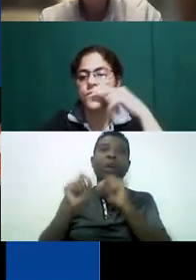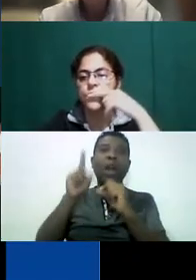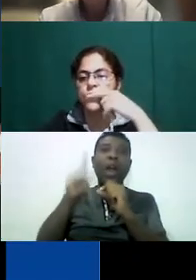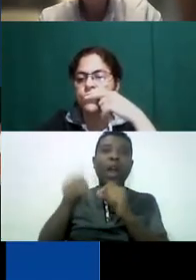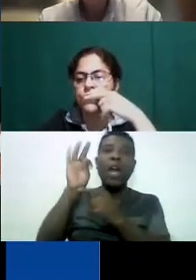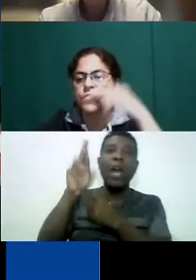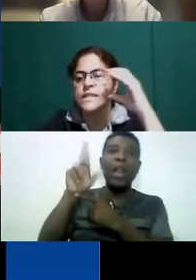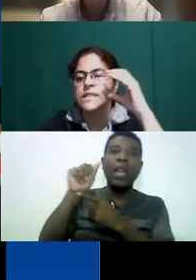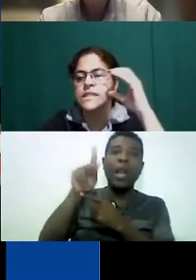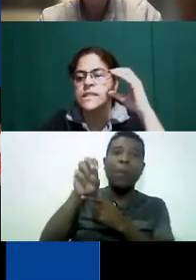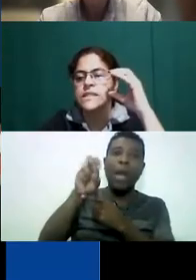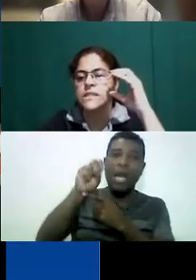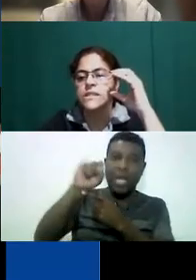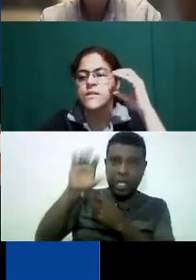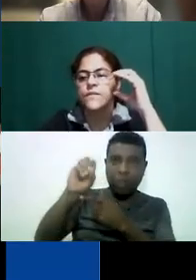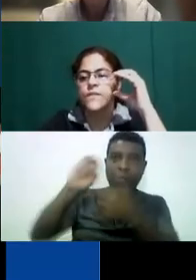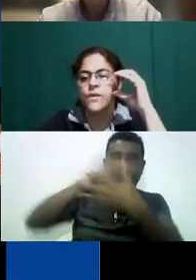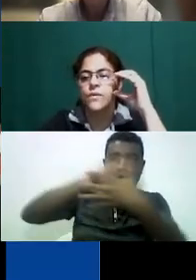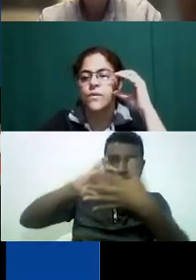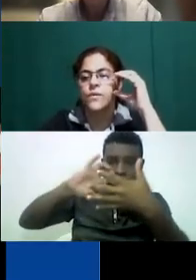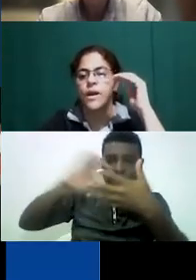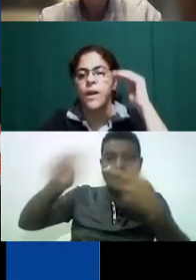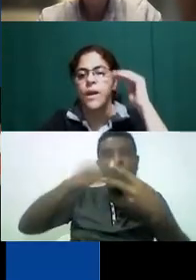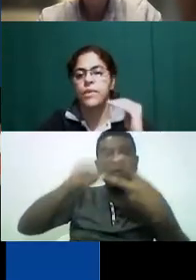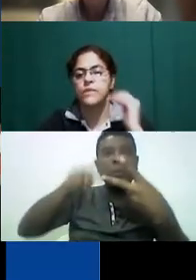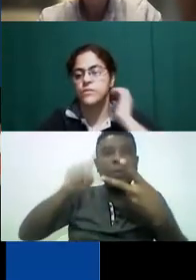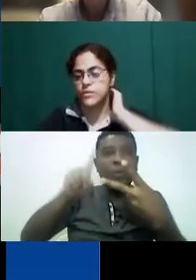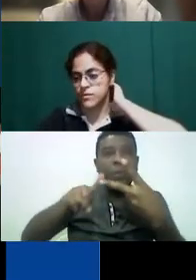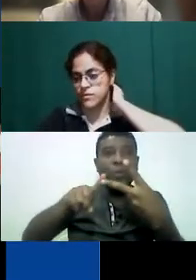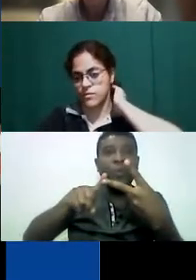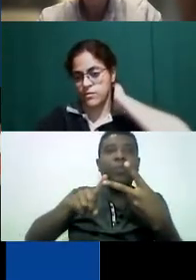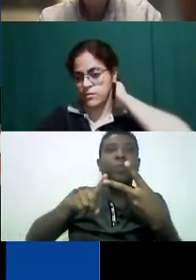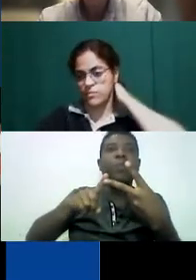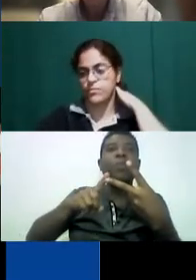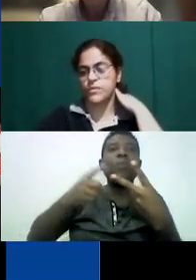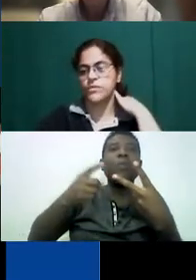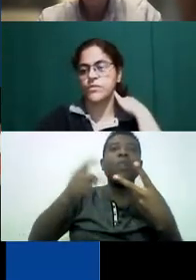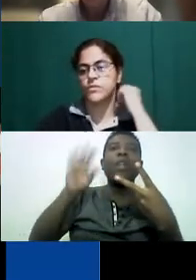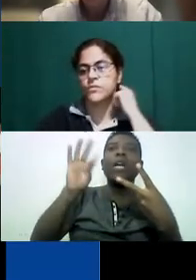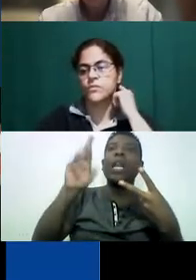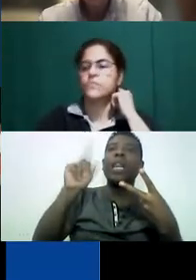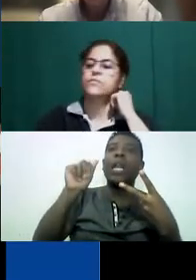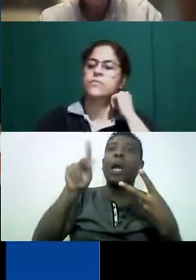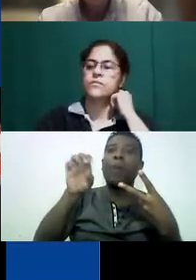coluna cervical, tá? Então, eu tenho trapézio, esplênio da cabeça.